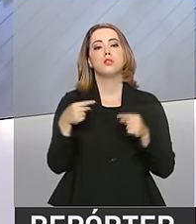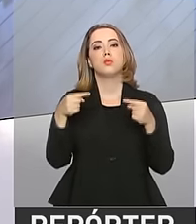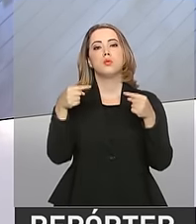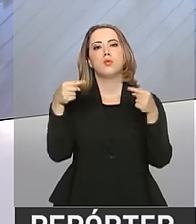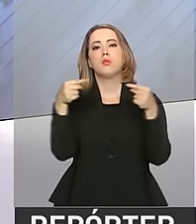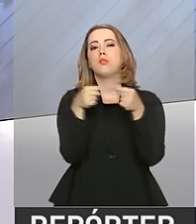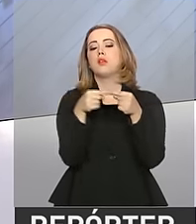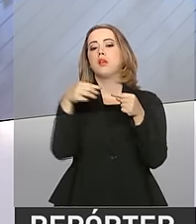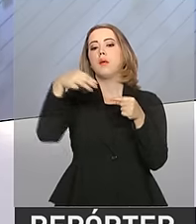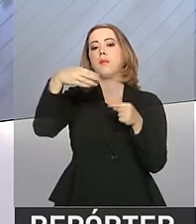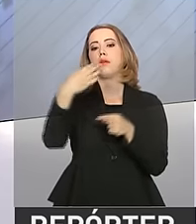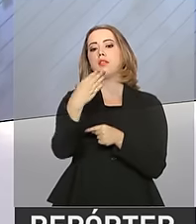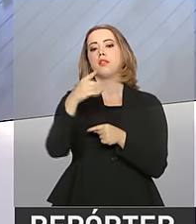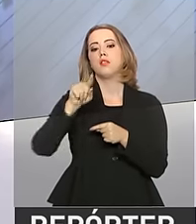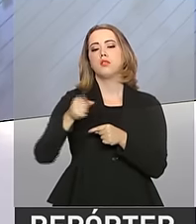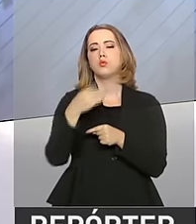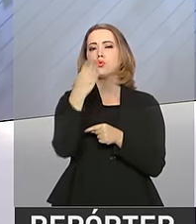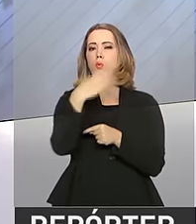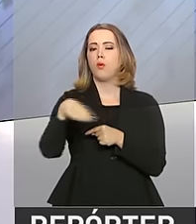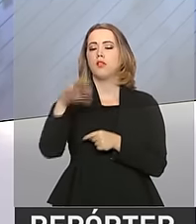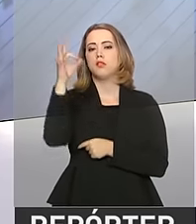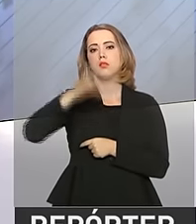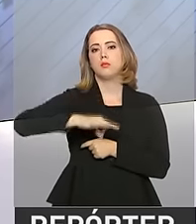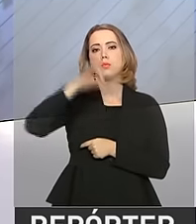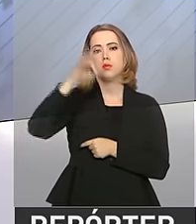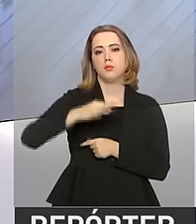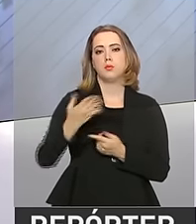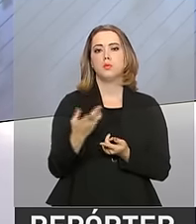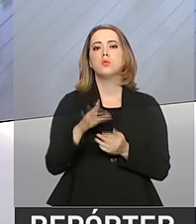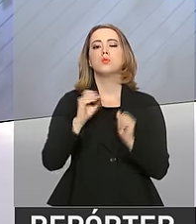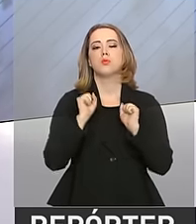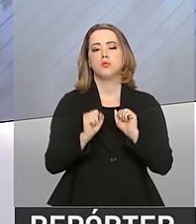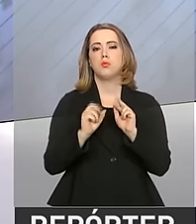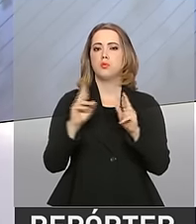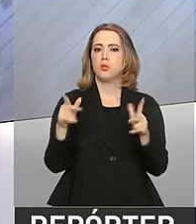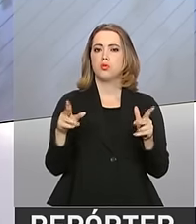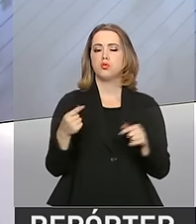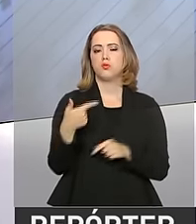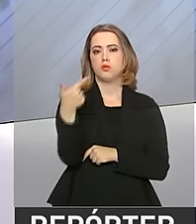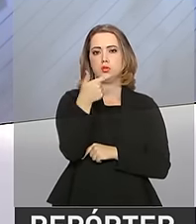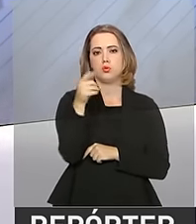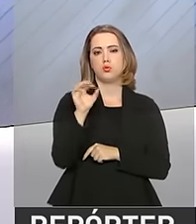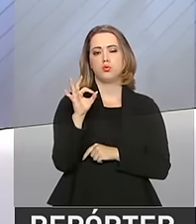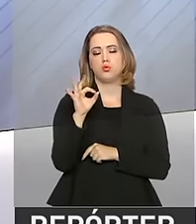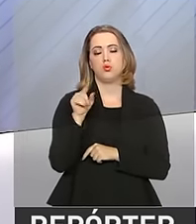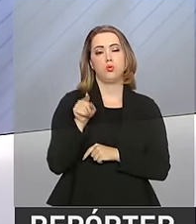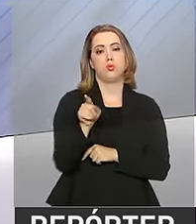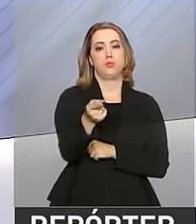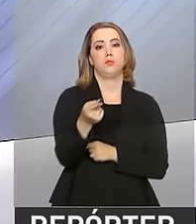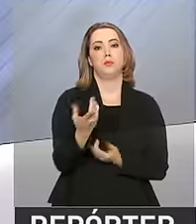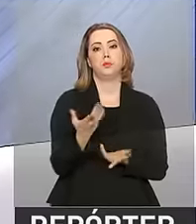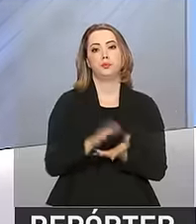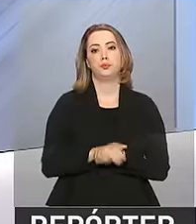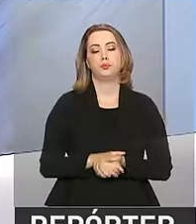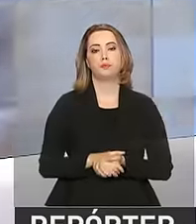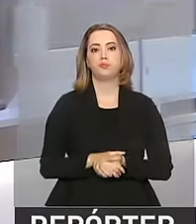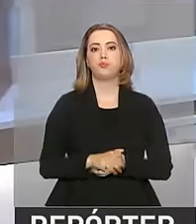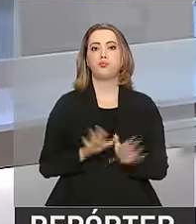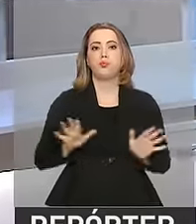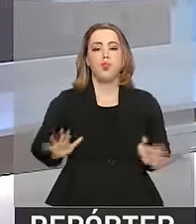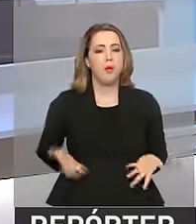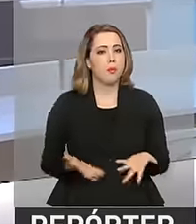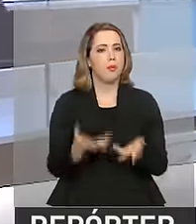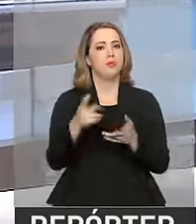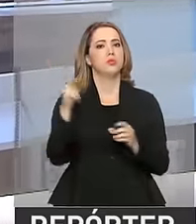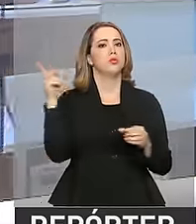4,5 por com dois pontos percentuais de variação para mais ou para menos a produção de petróleo e gás do